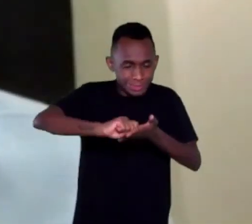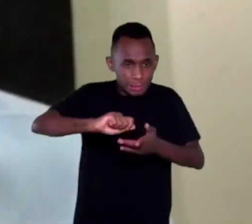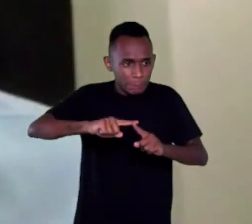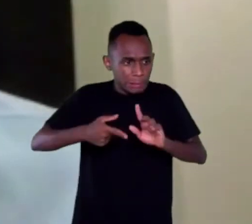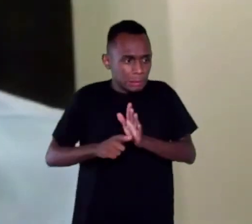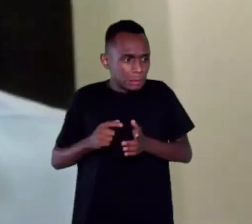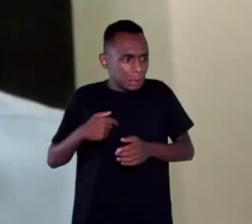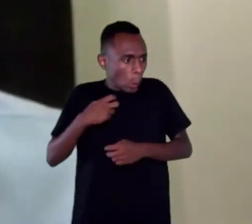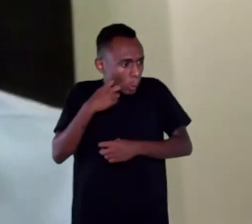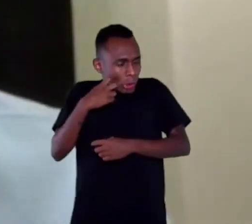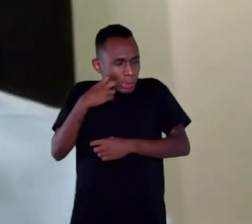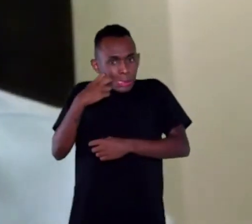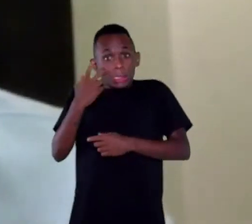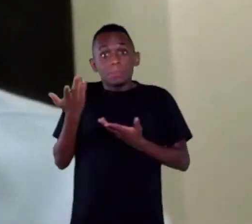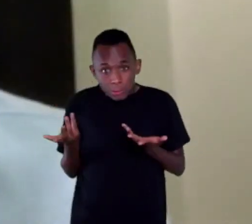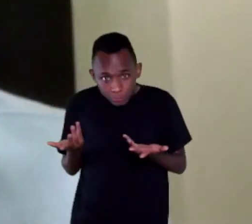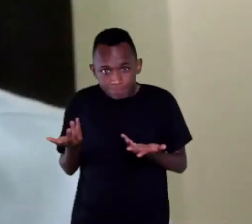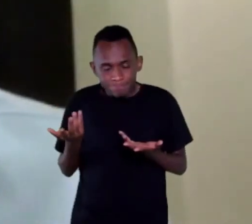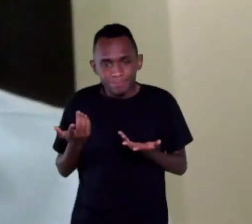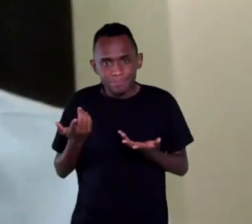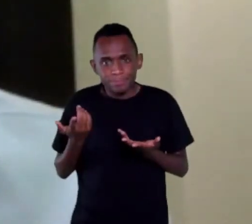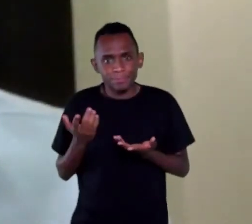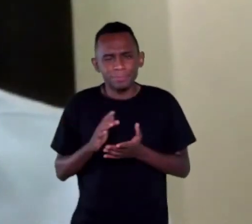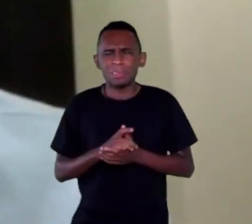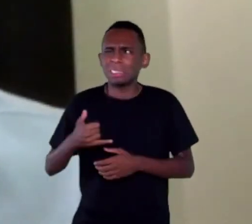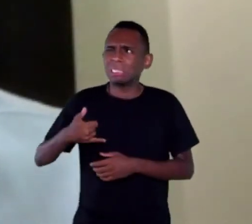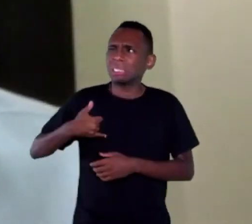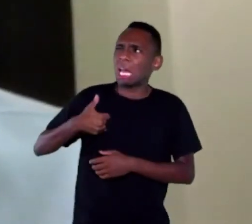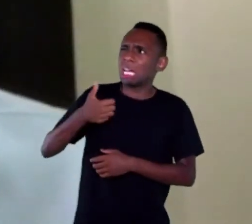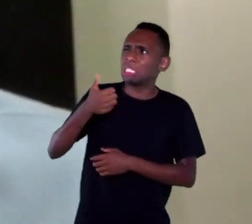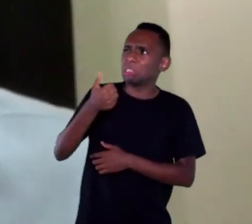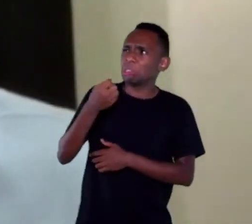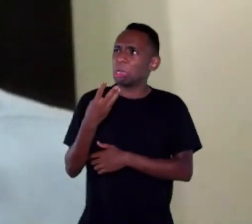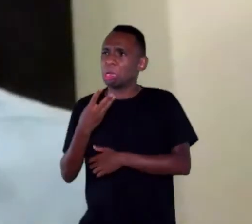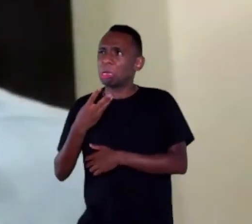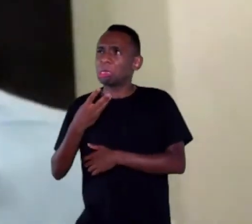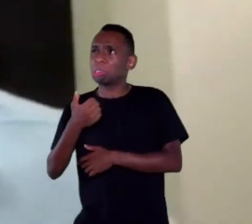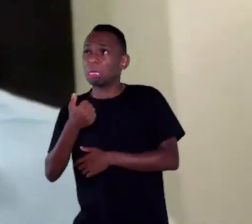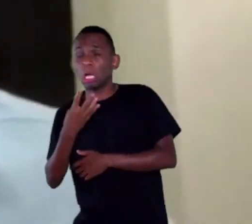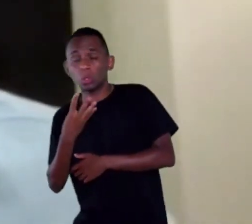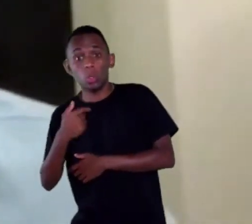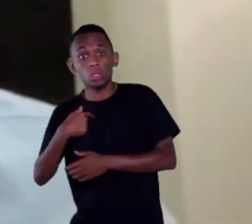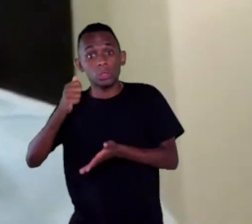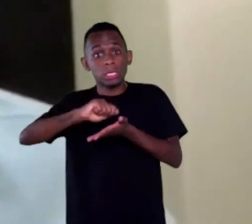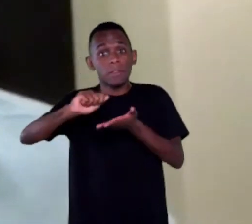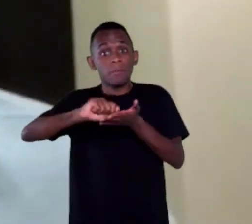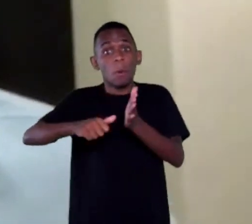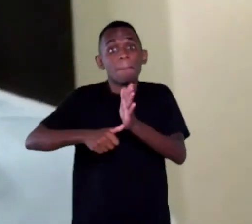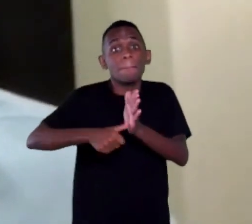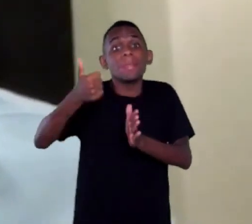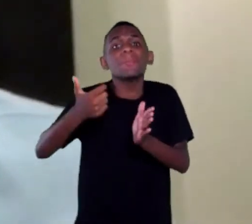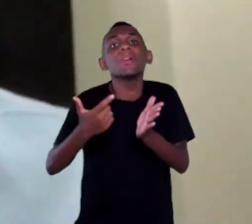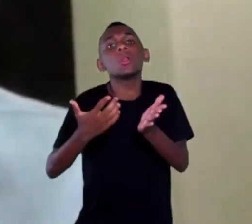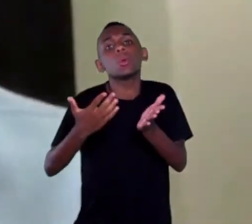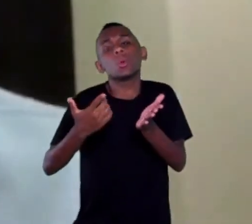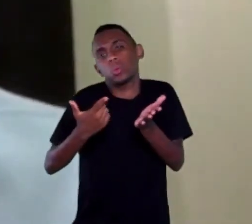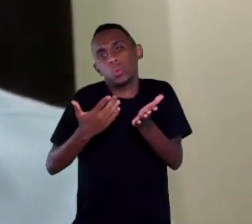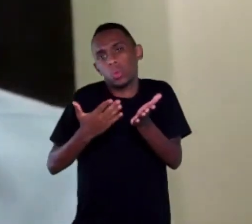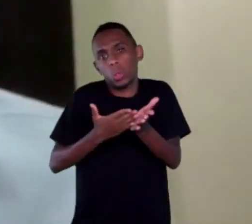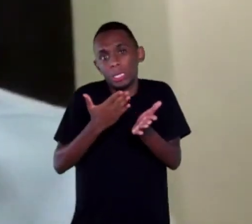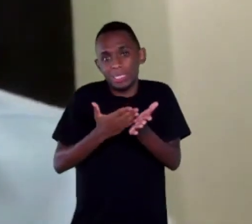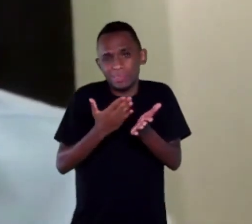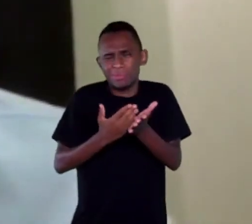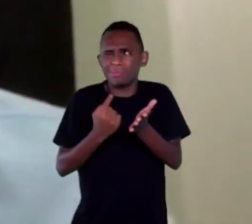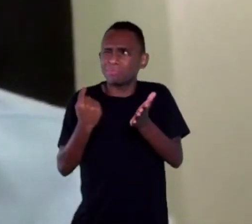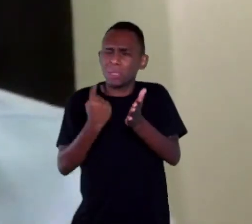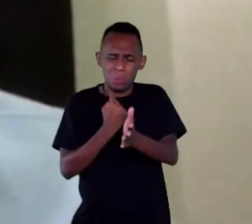né? Então, quando eu tinha, acho que 13, 14 anos, eu escrevi meu primeiro livro. Se me perguntar, eu não sei o